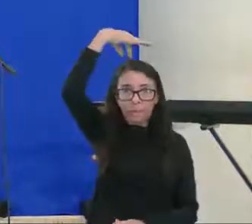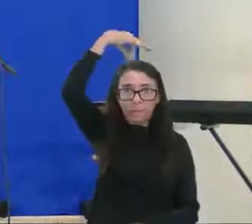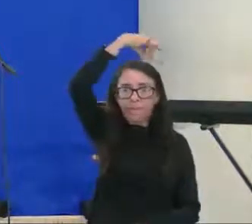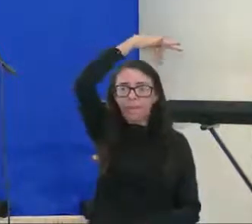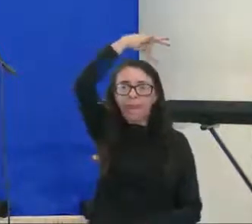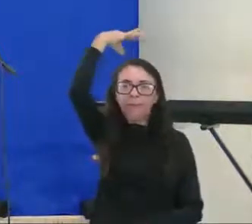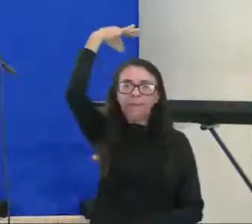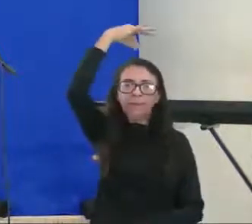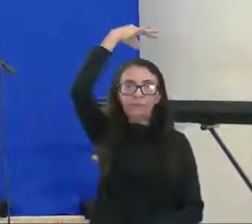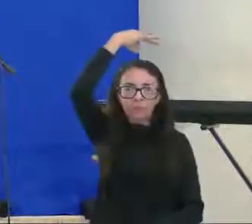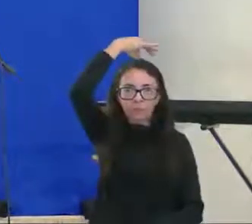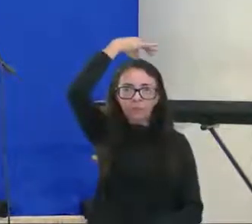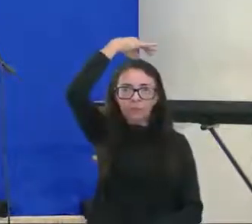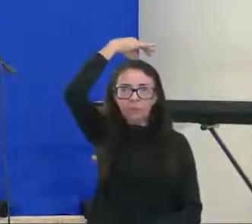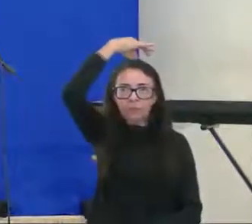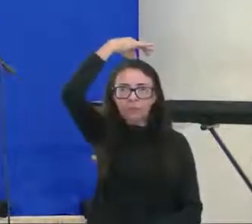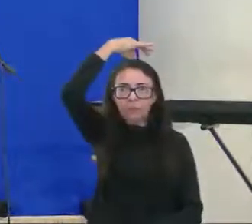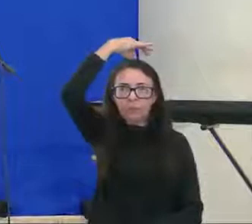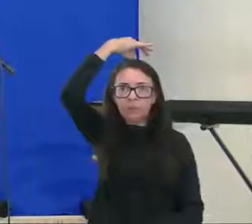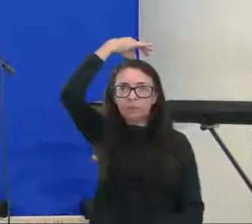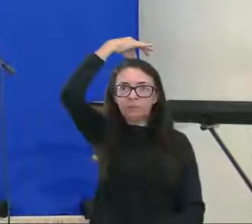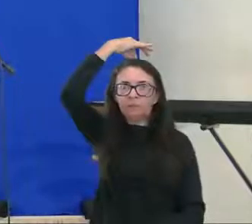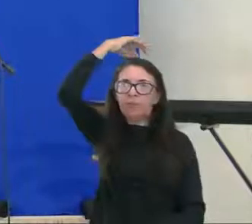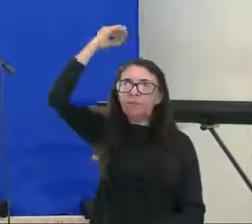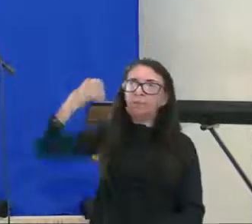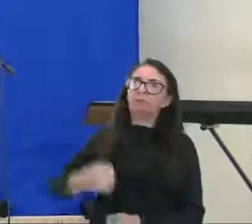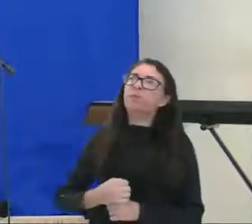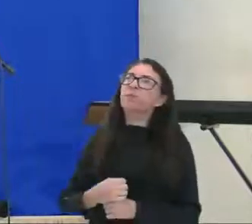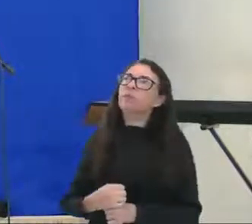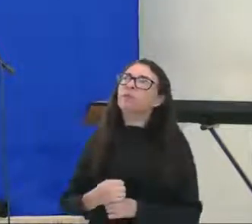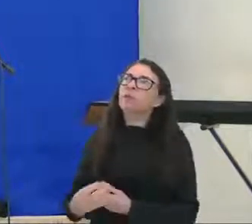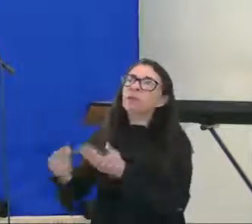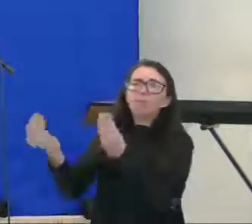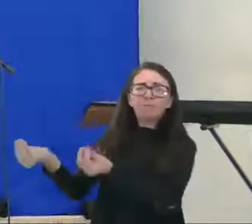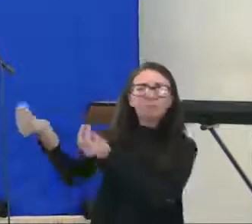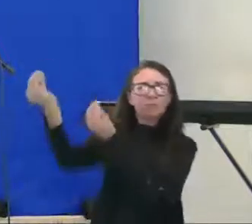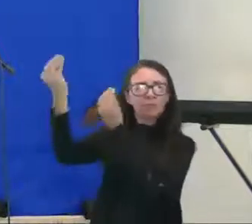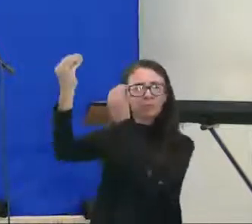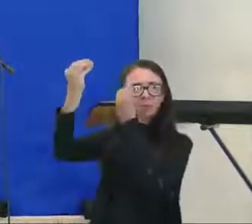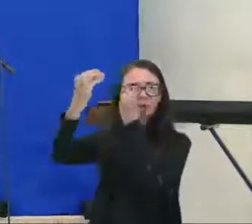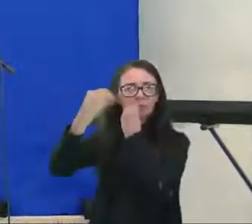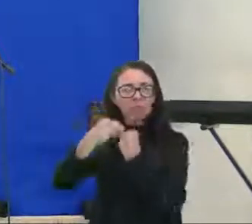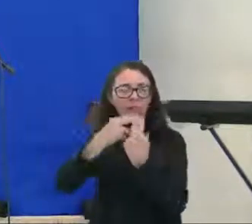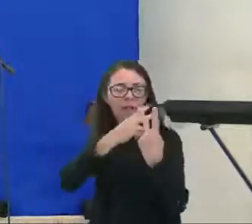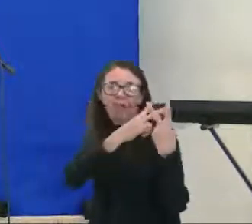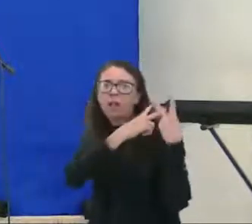dá a uma pessoa, de modo que esta